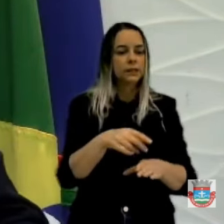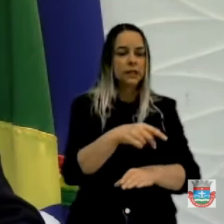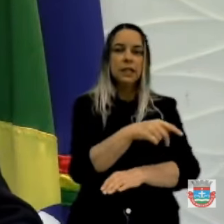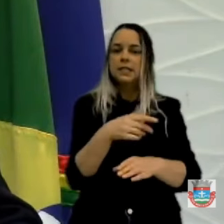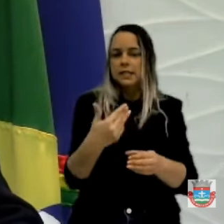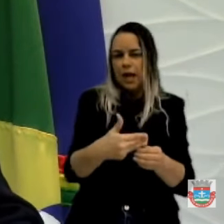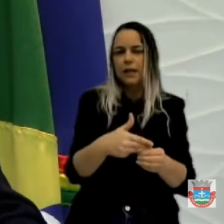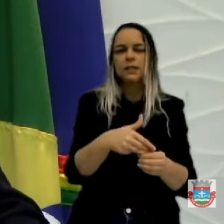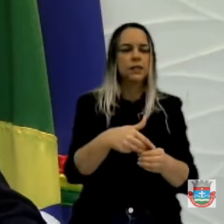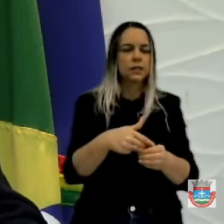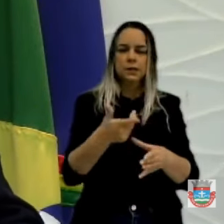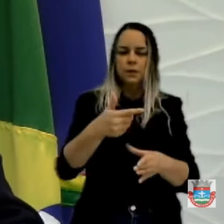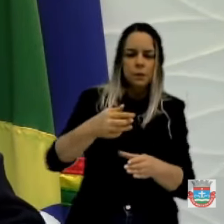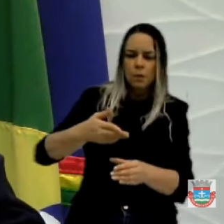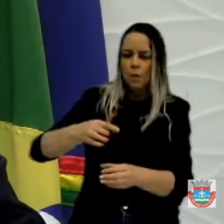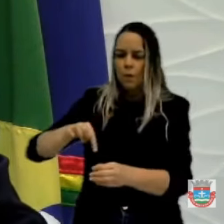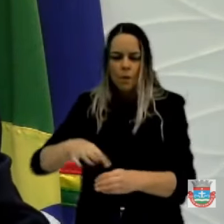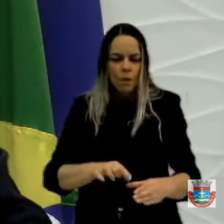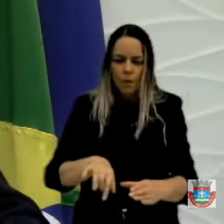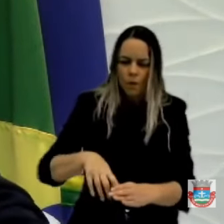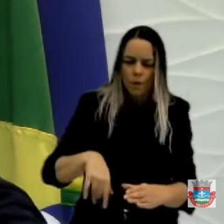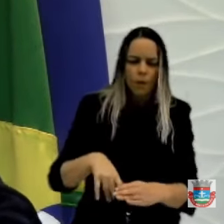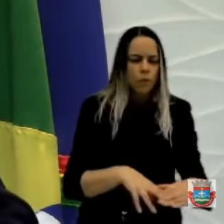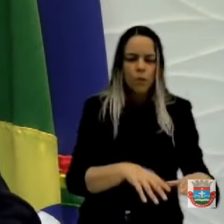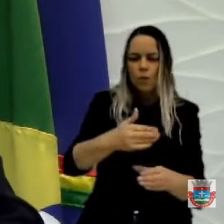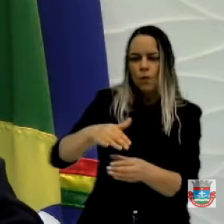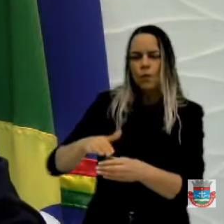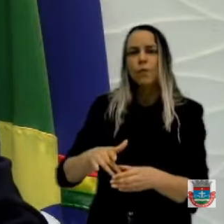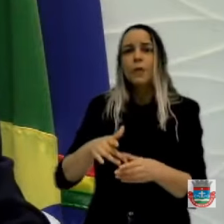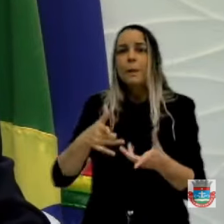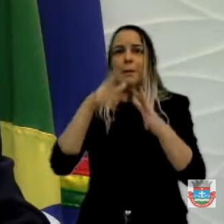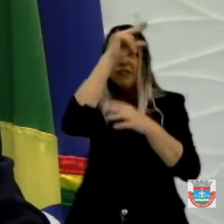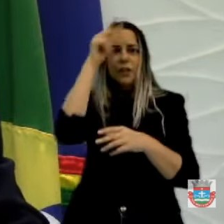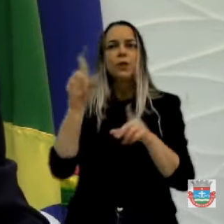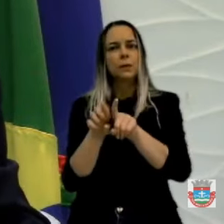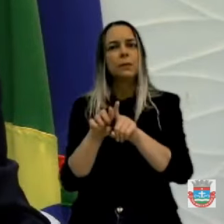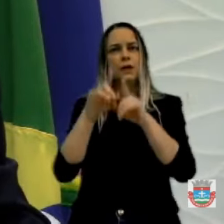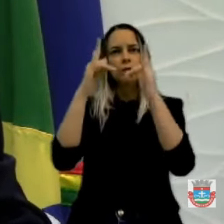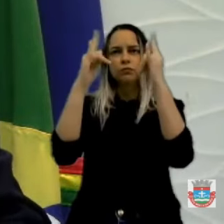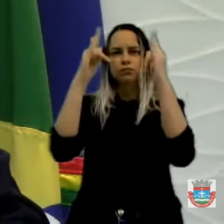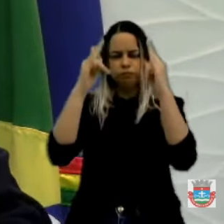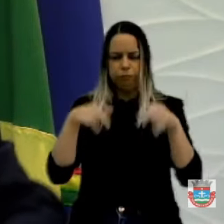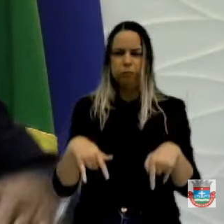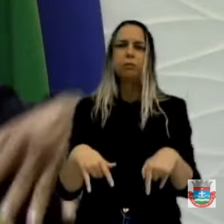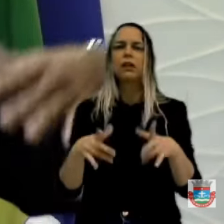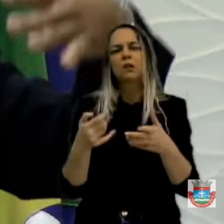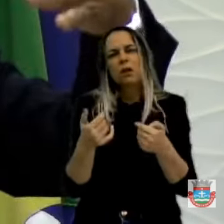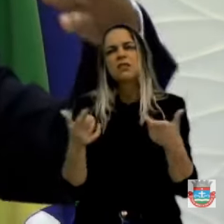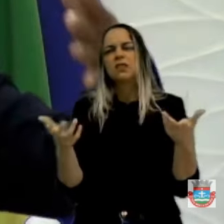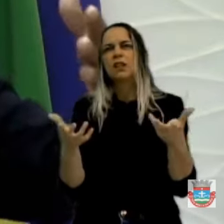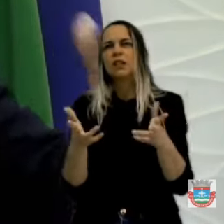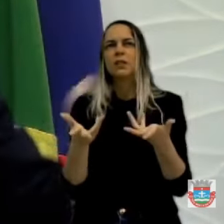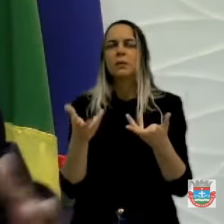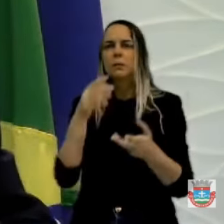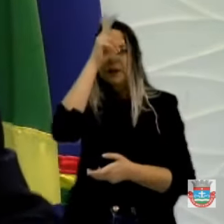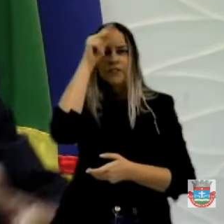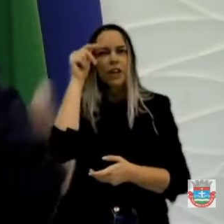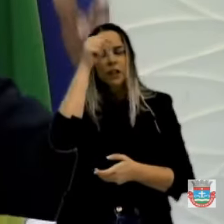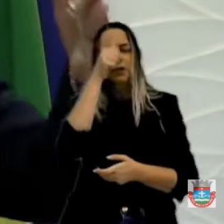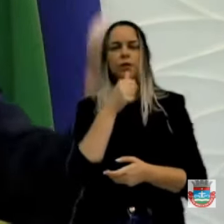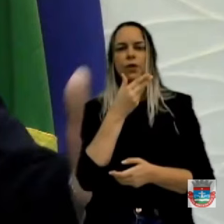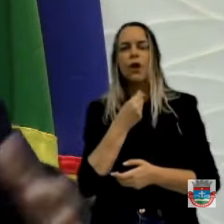praça, sem PSF, a prefeitura caindo. O prefeito encontrou o açougue